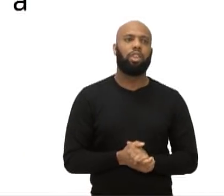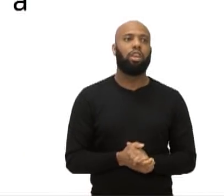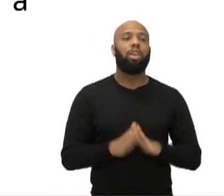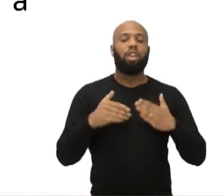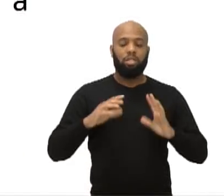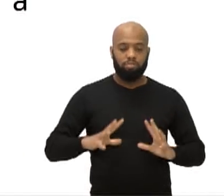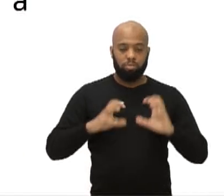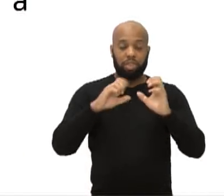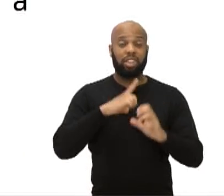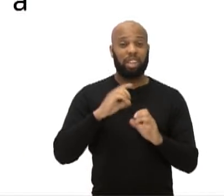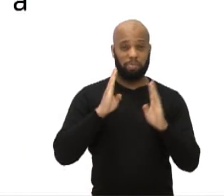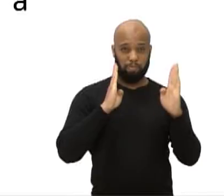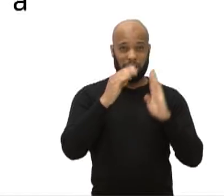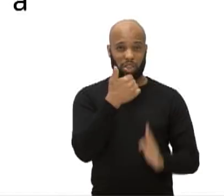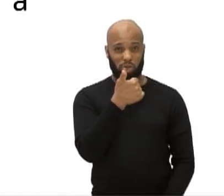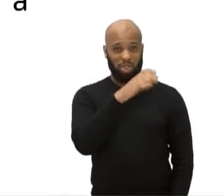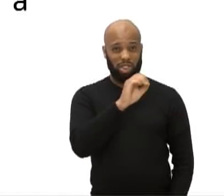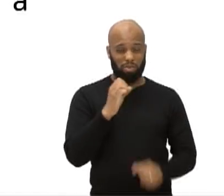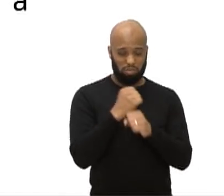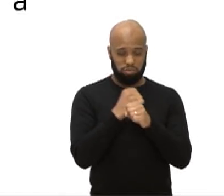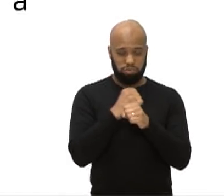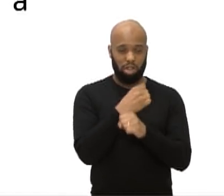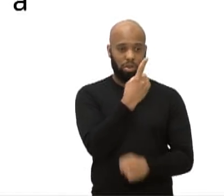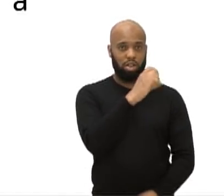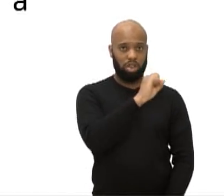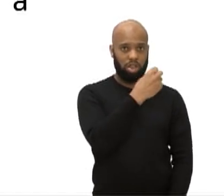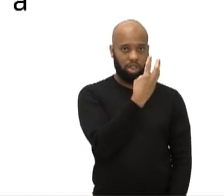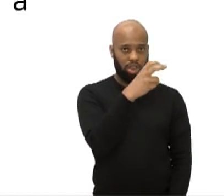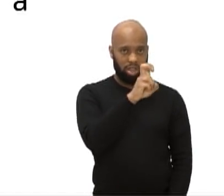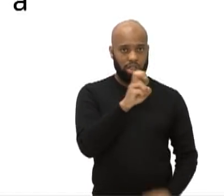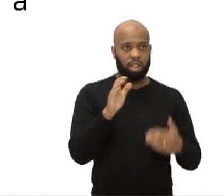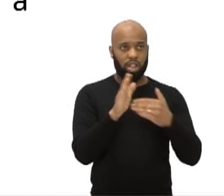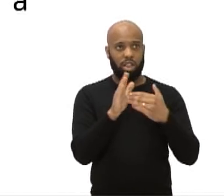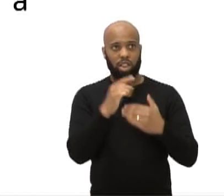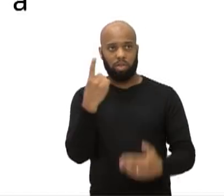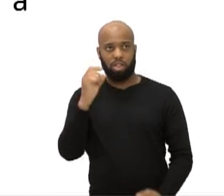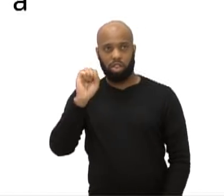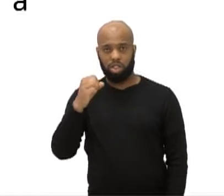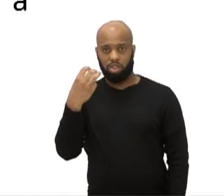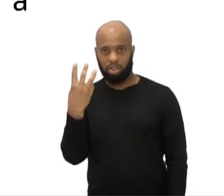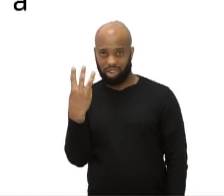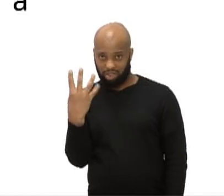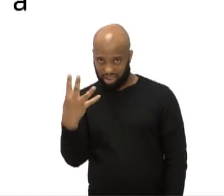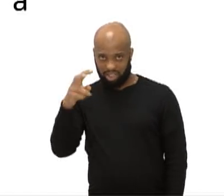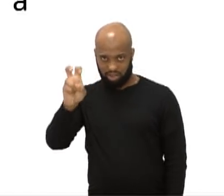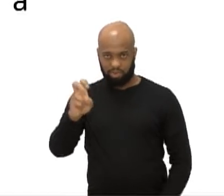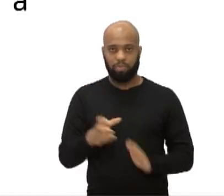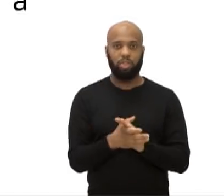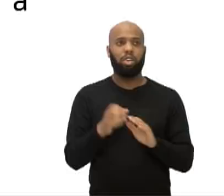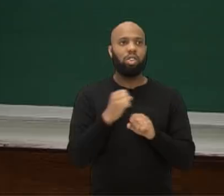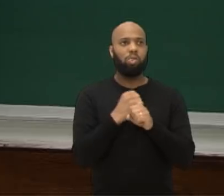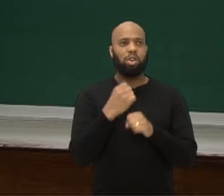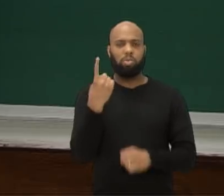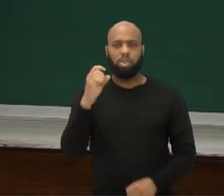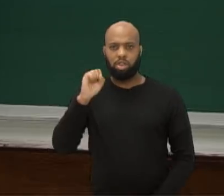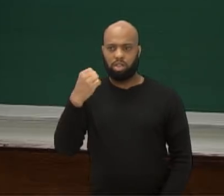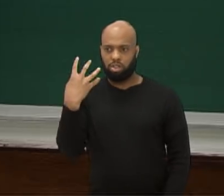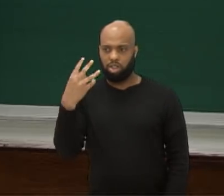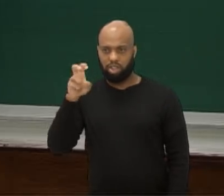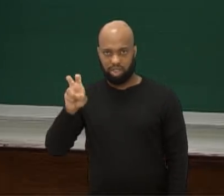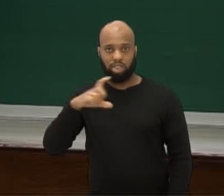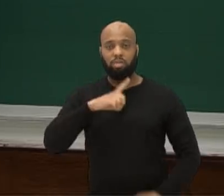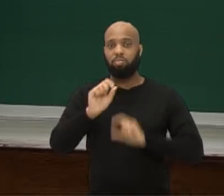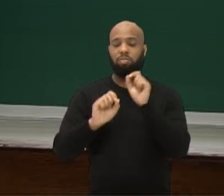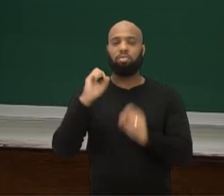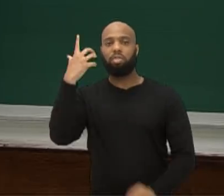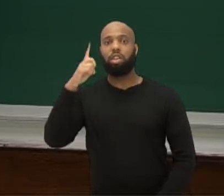Esse conflito durou 10 anos, olha aqui, ó, 1865 a 1845. Em 1845,